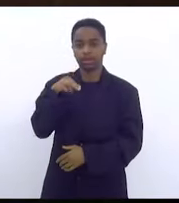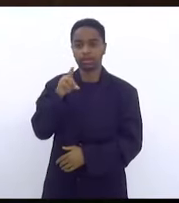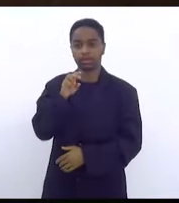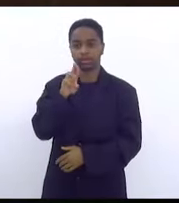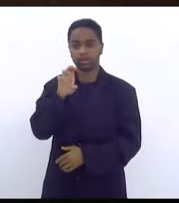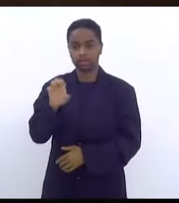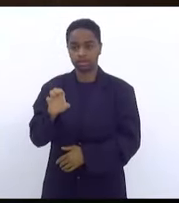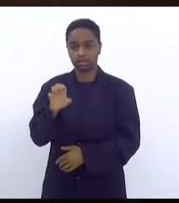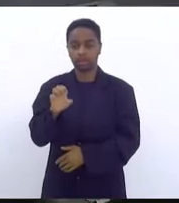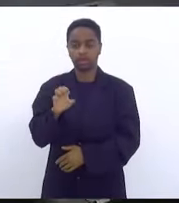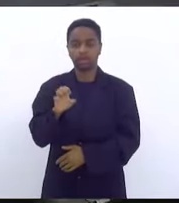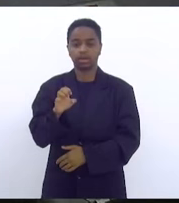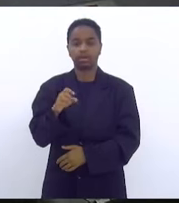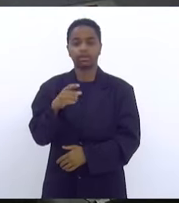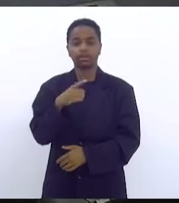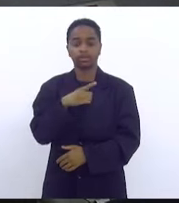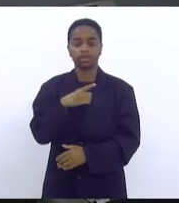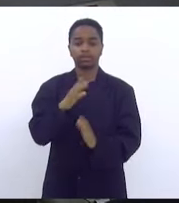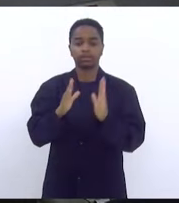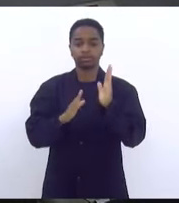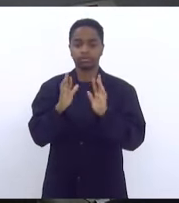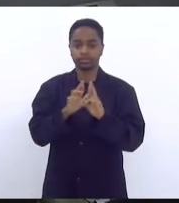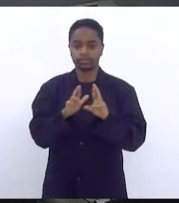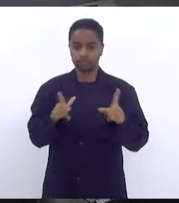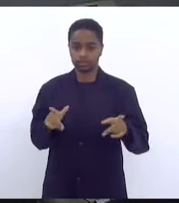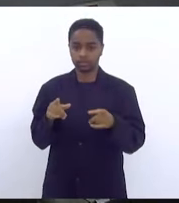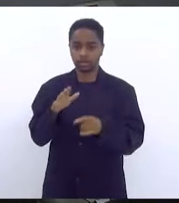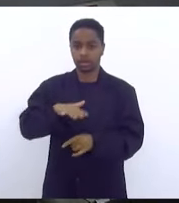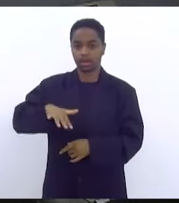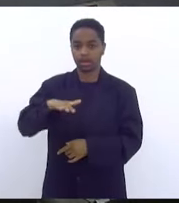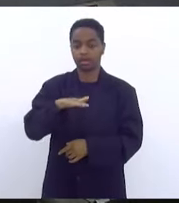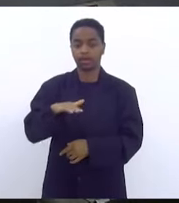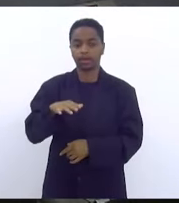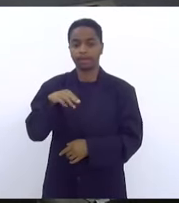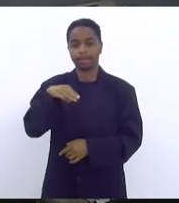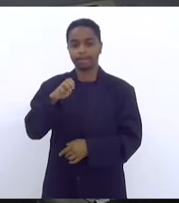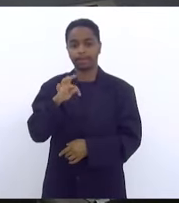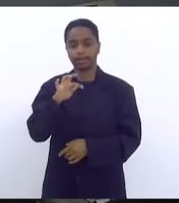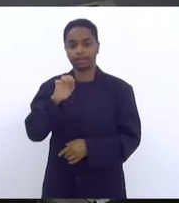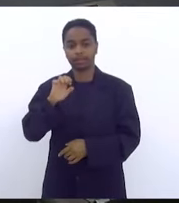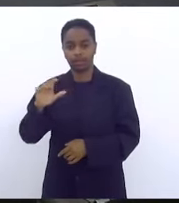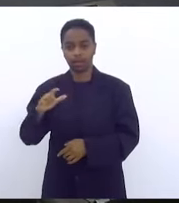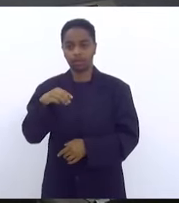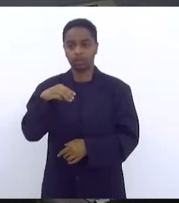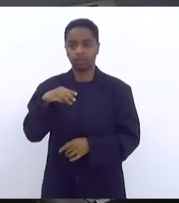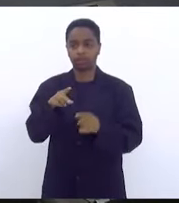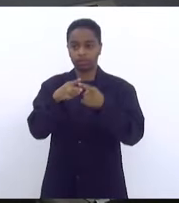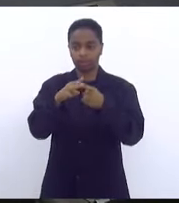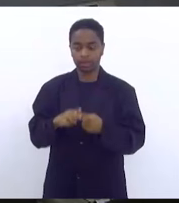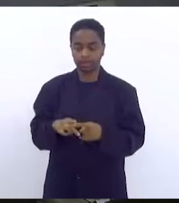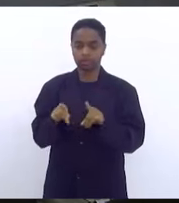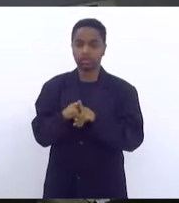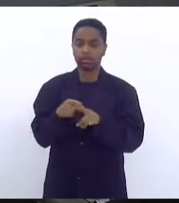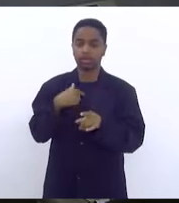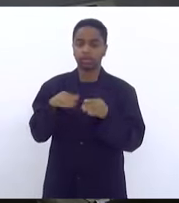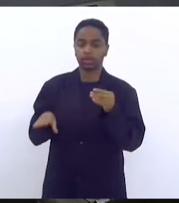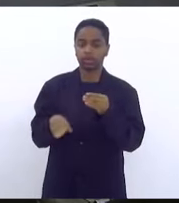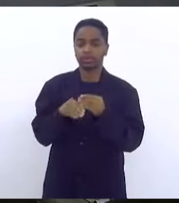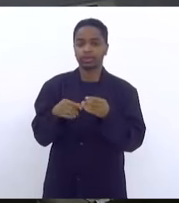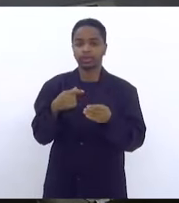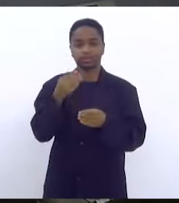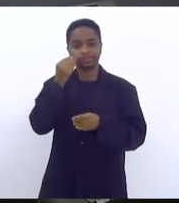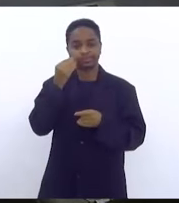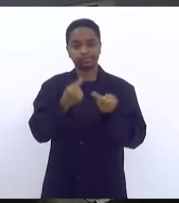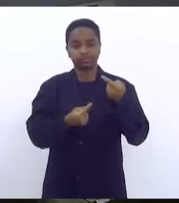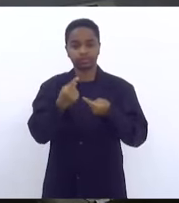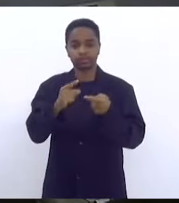pretende um regime tributário diferenciado para o setor metal-mecânico. E eu fiz uma emenda lá e até discuti, mas acabou que